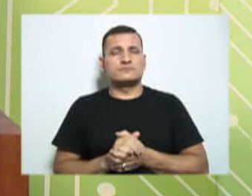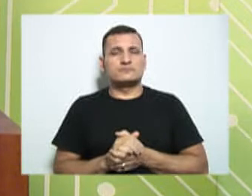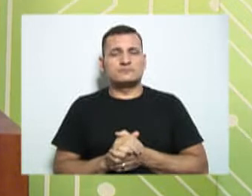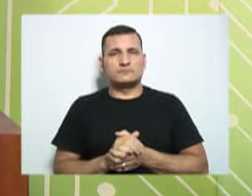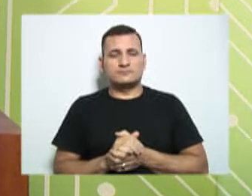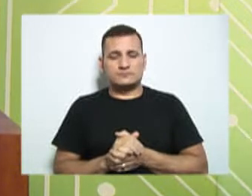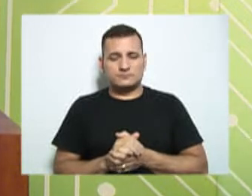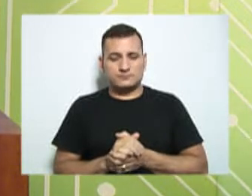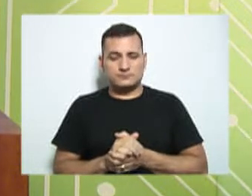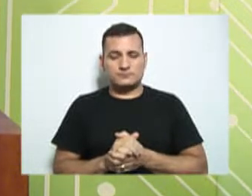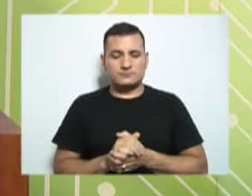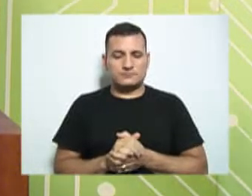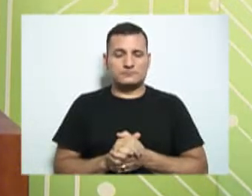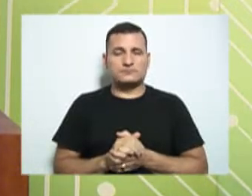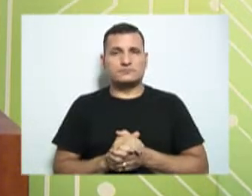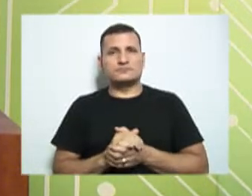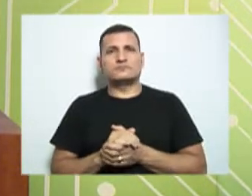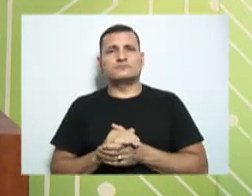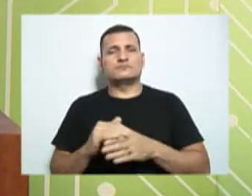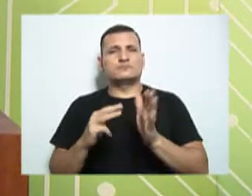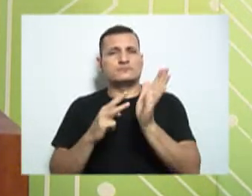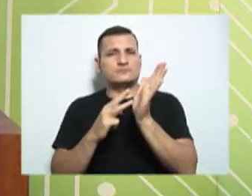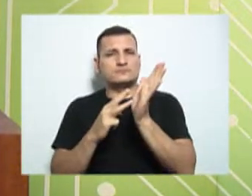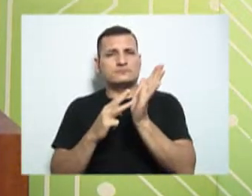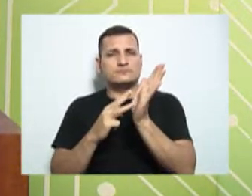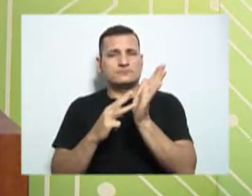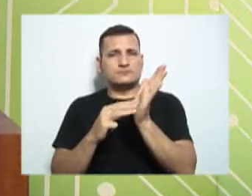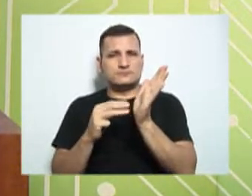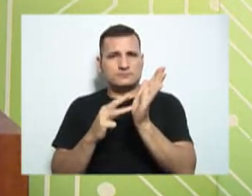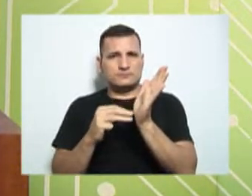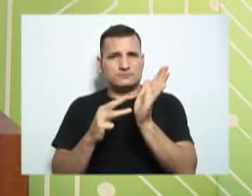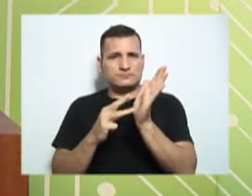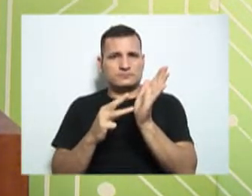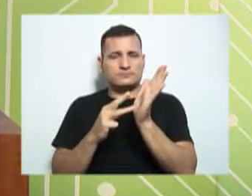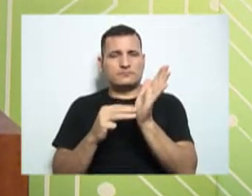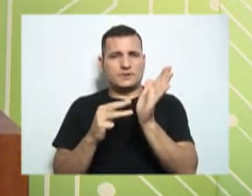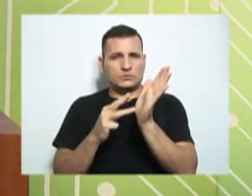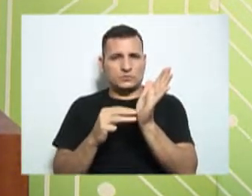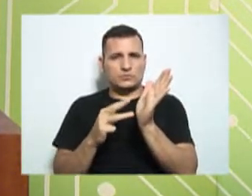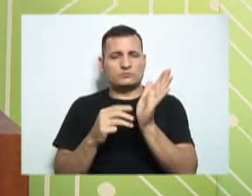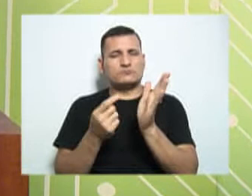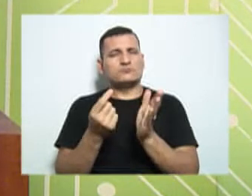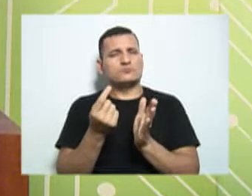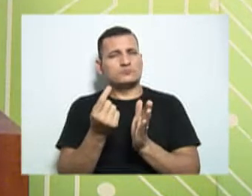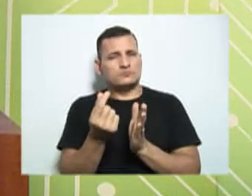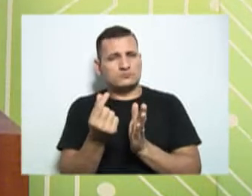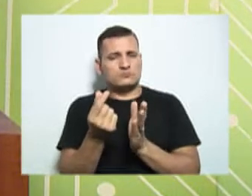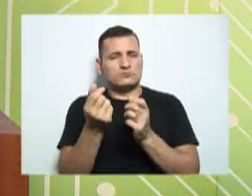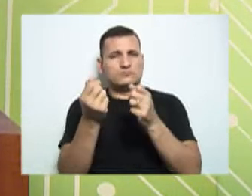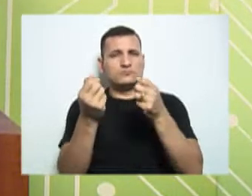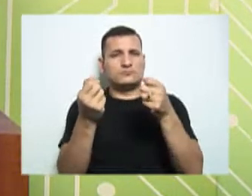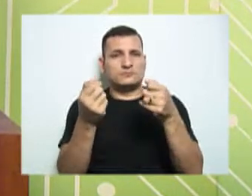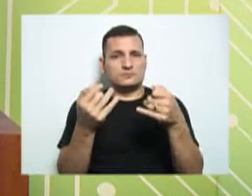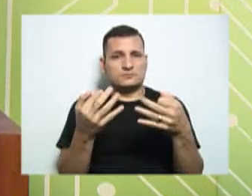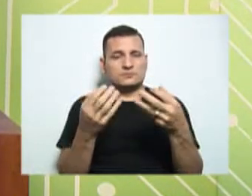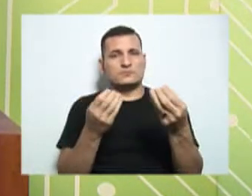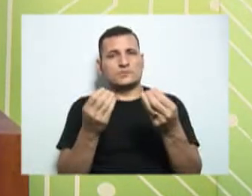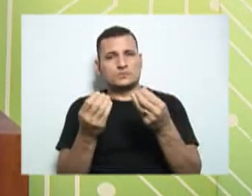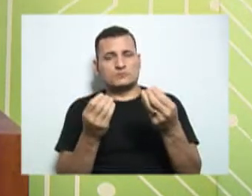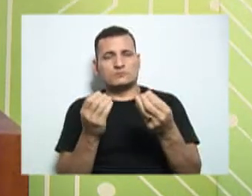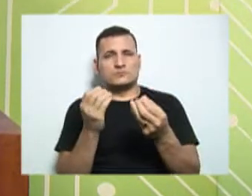Essa questão de método de custeio, nós vamos entrar numa forma de que vocês vão entender como é que funcionam esses métodos